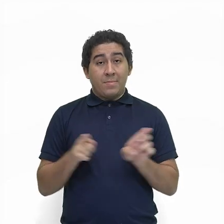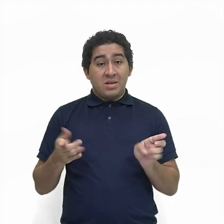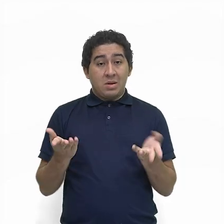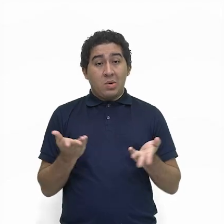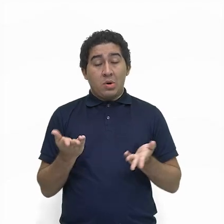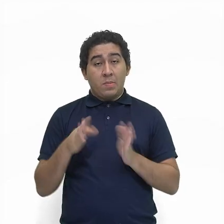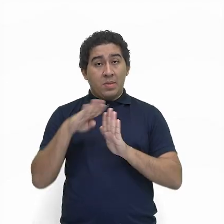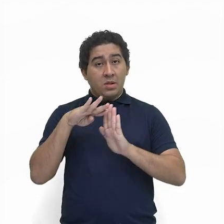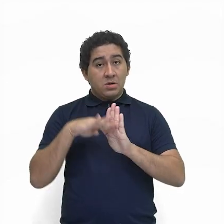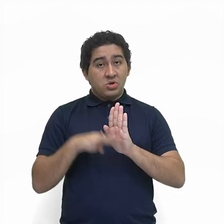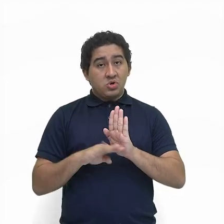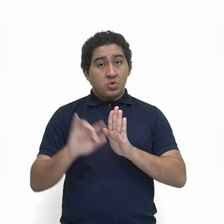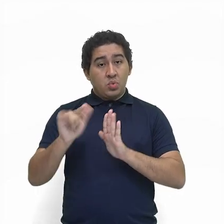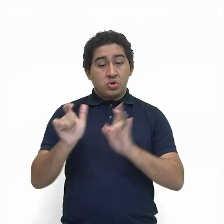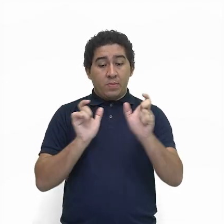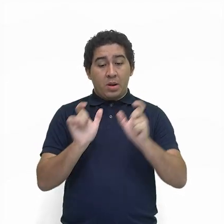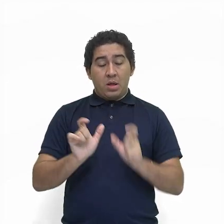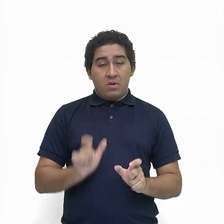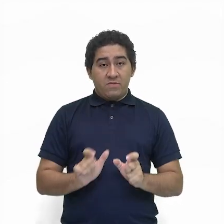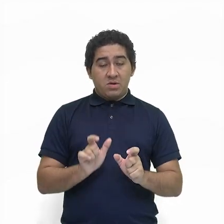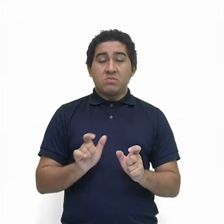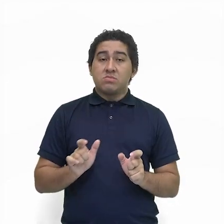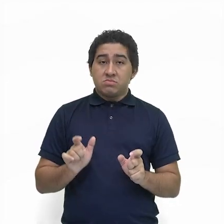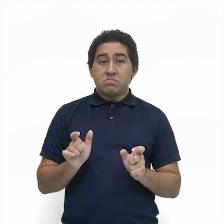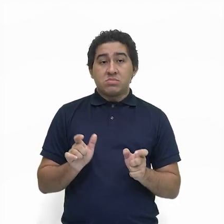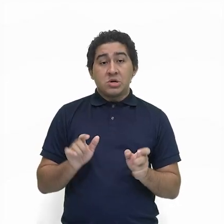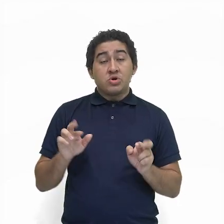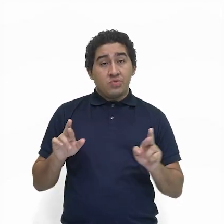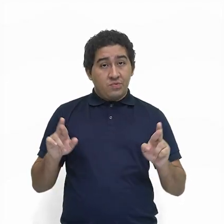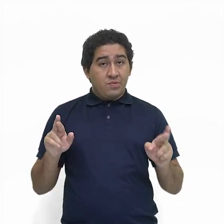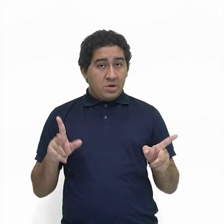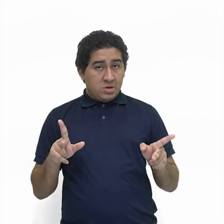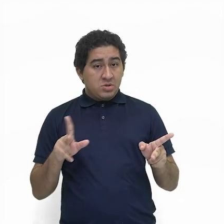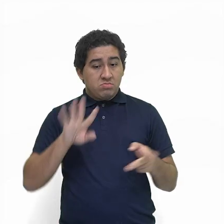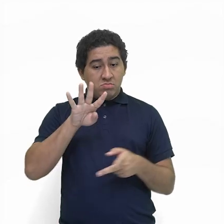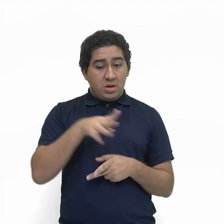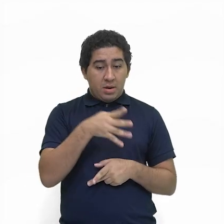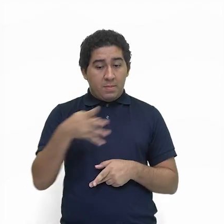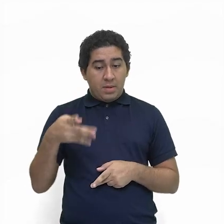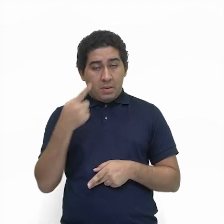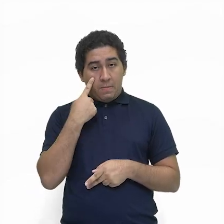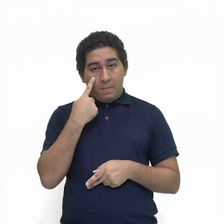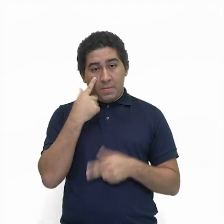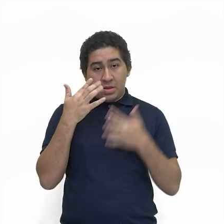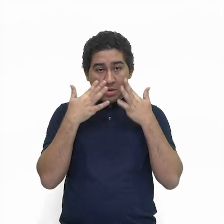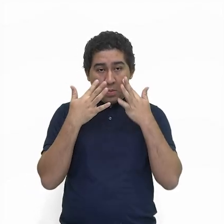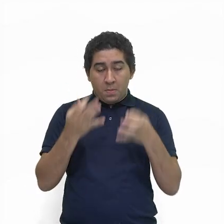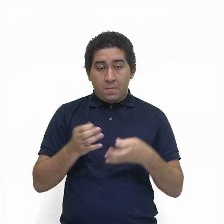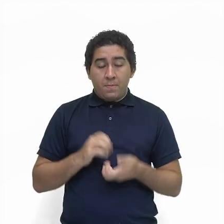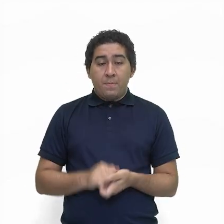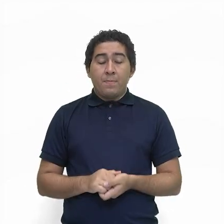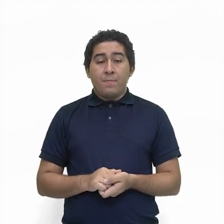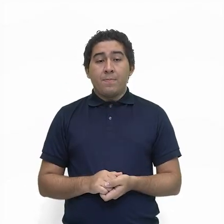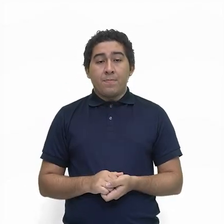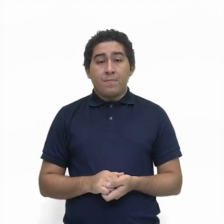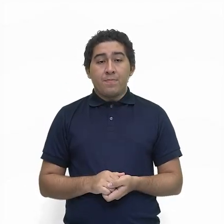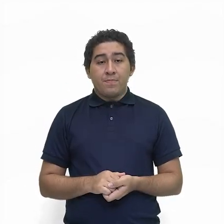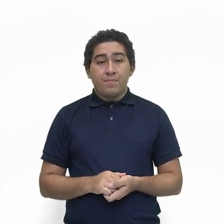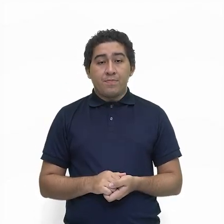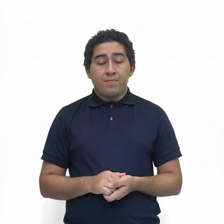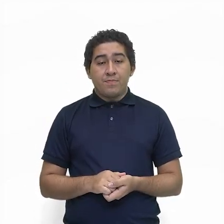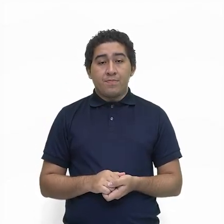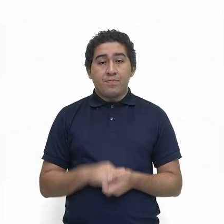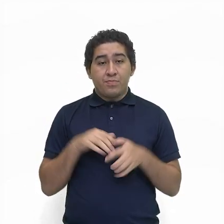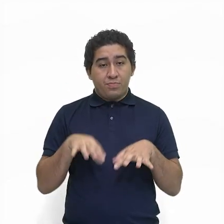uma lista de outros que não dava para botar em imagem, né? Uma imagenzinha, mas olha só. De um lado, nós